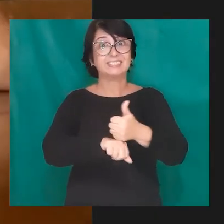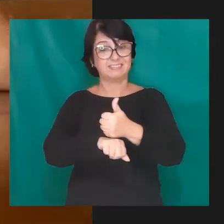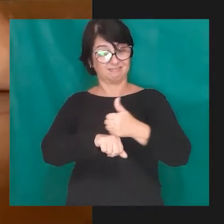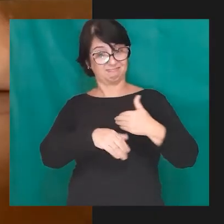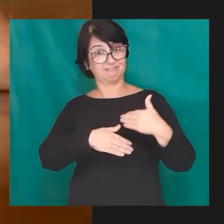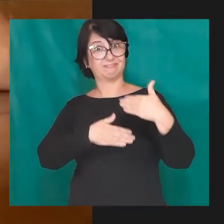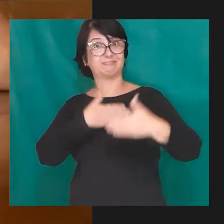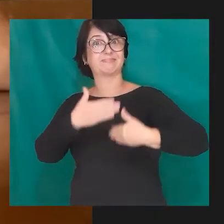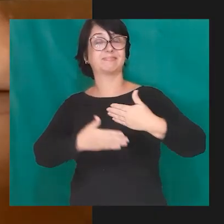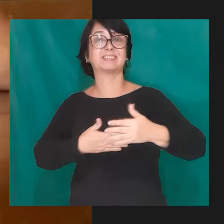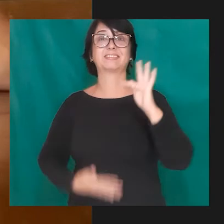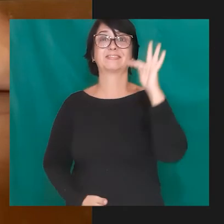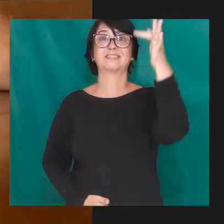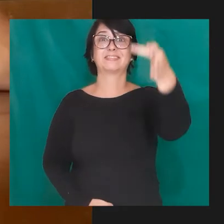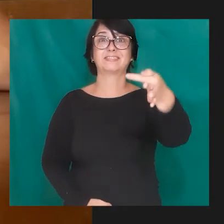já são monitores hoje das escolas. Sim.